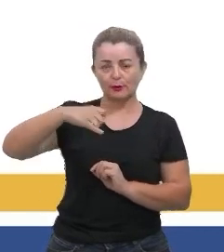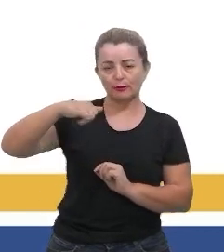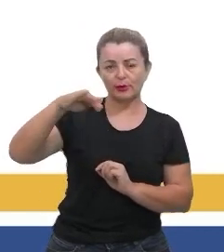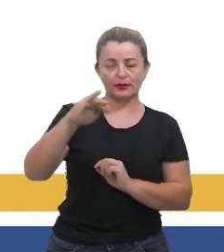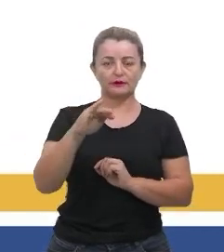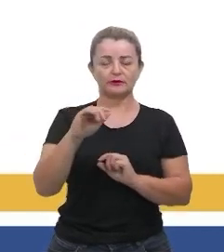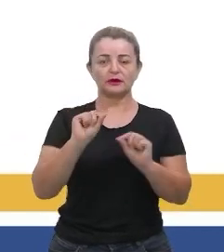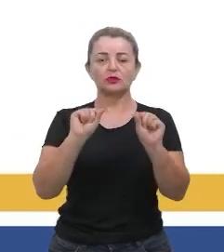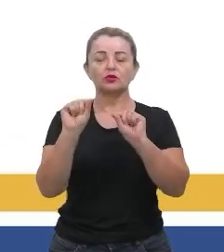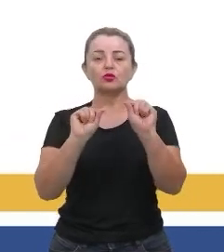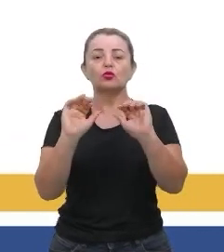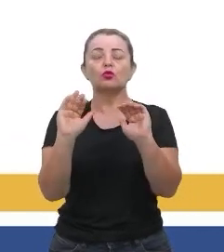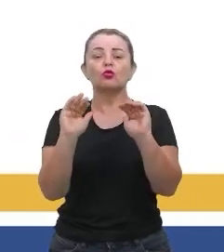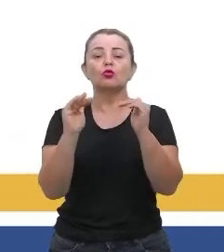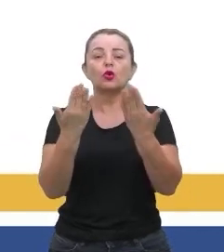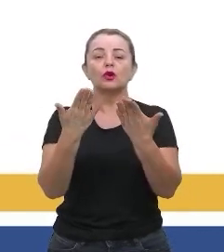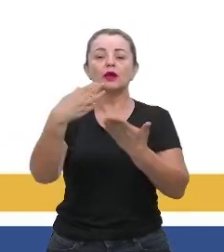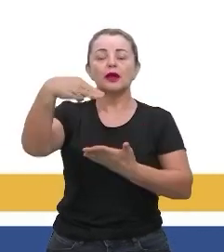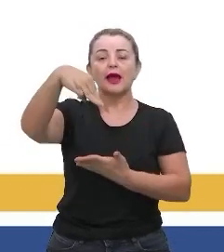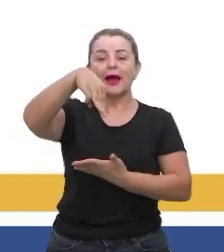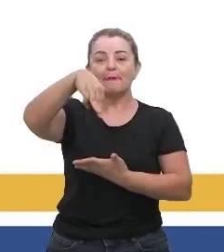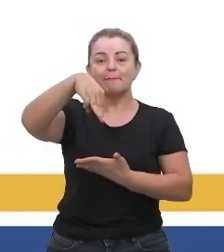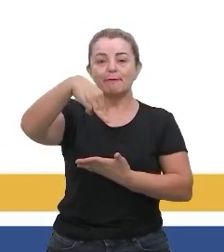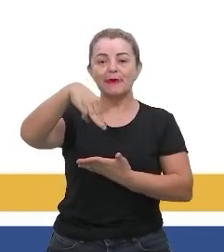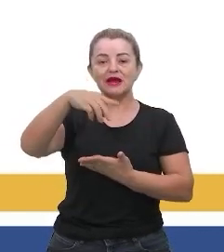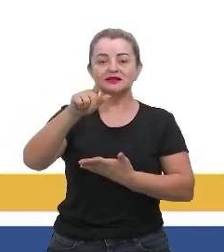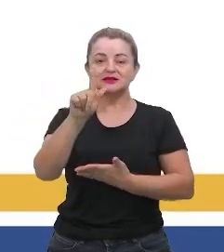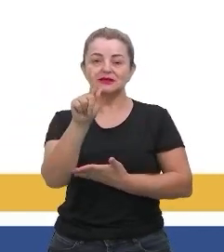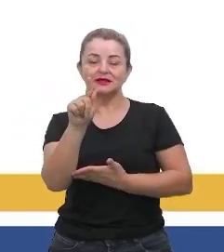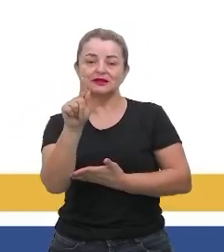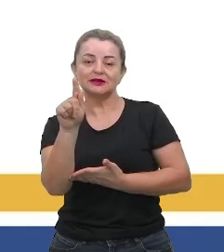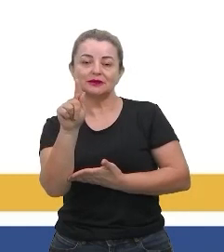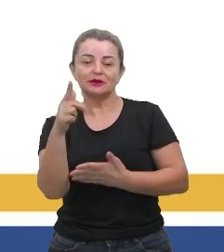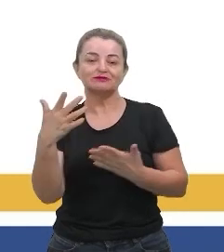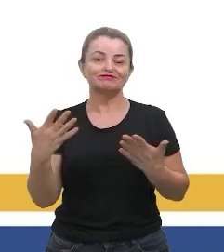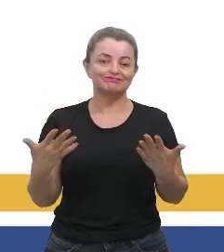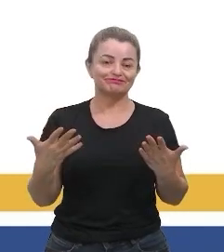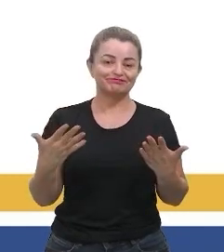é a massa em grama dessa escultura? Vamos à resolução.